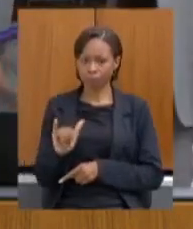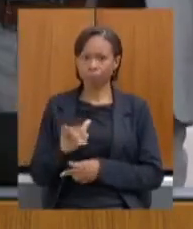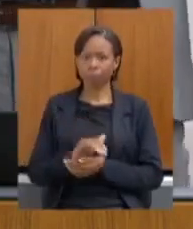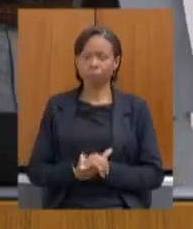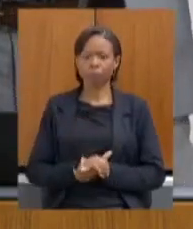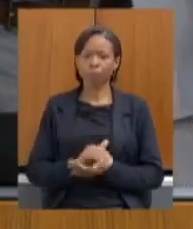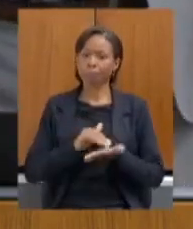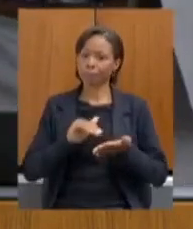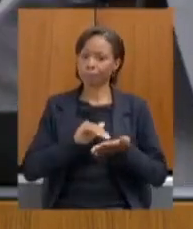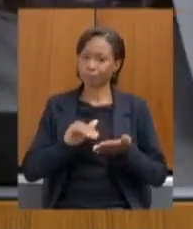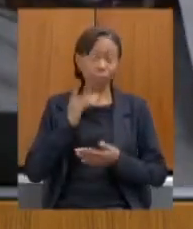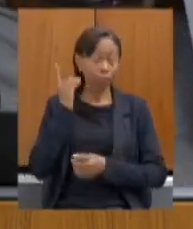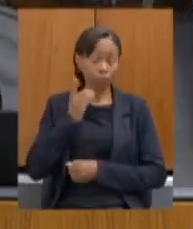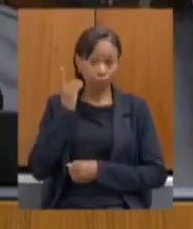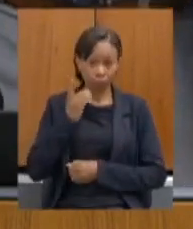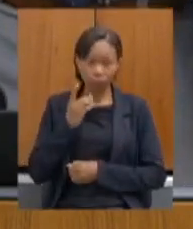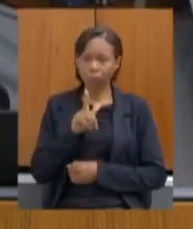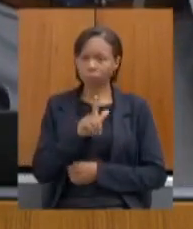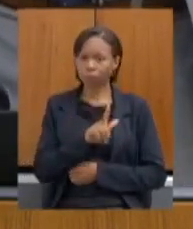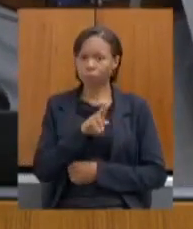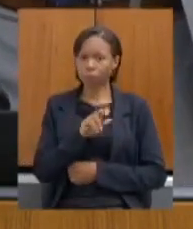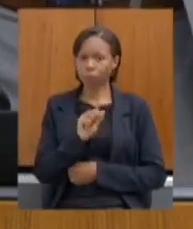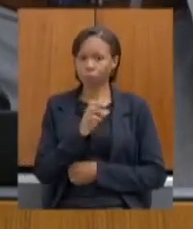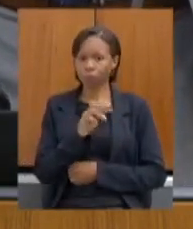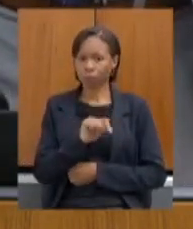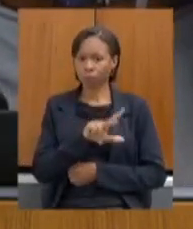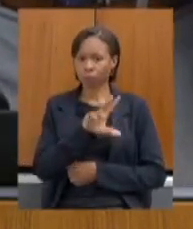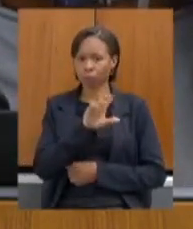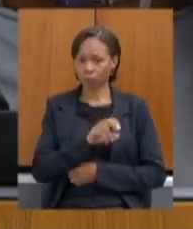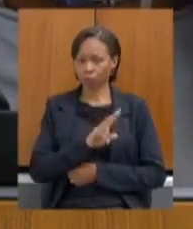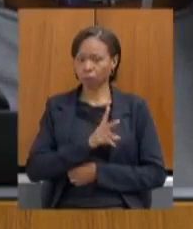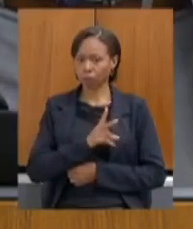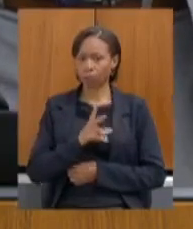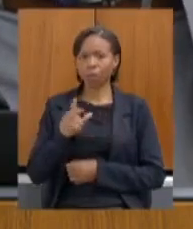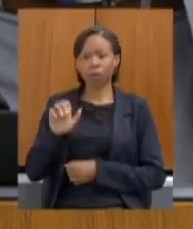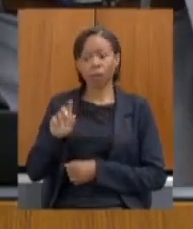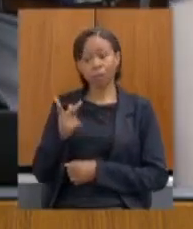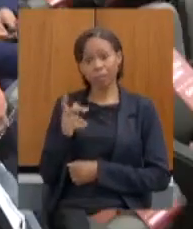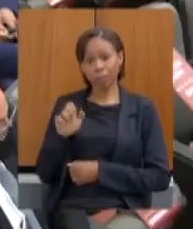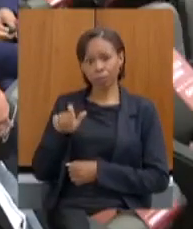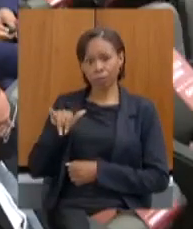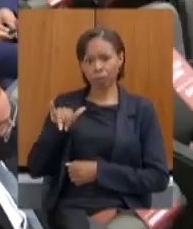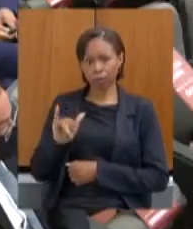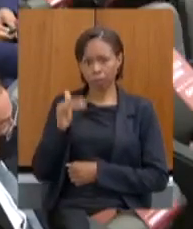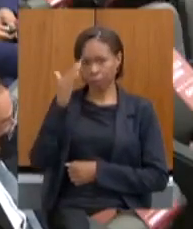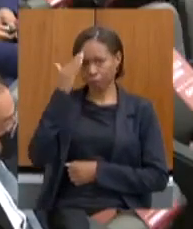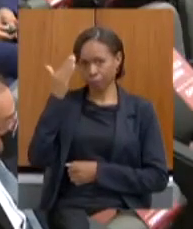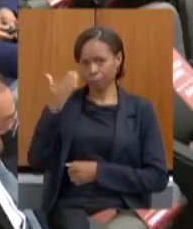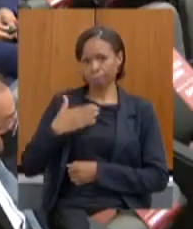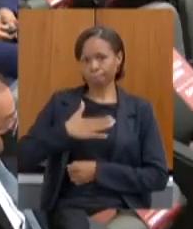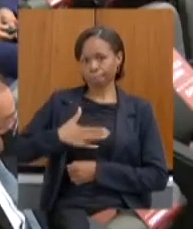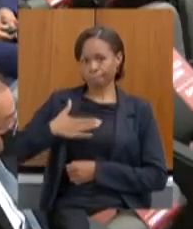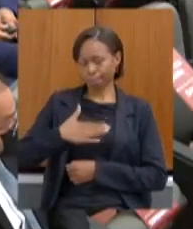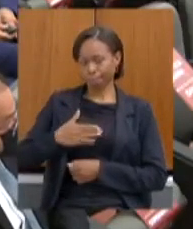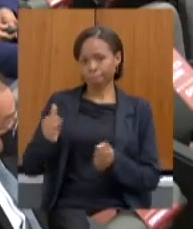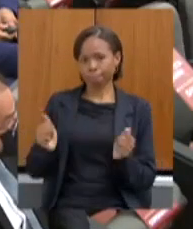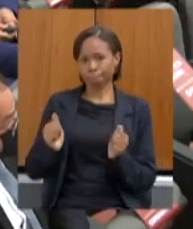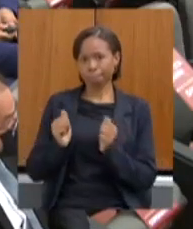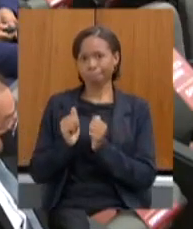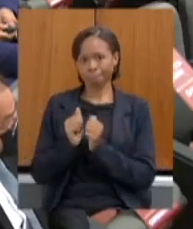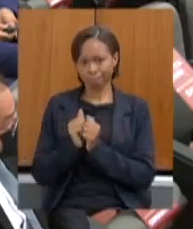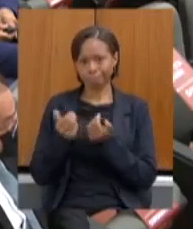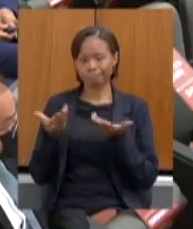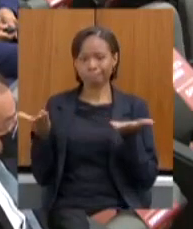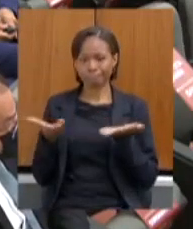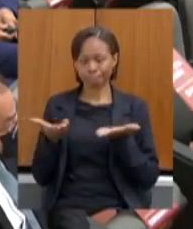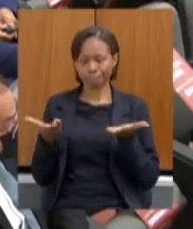Valadares, ali, sempre presente. Deputado Elita Arquini, muito obrigado. É um prazer imenso estar aqui hoje,